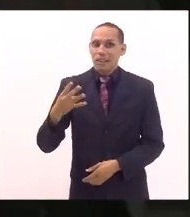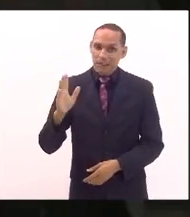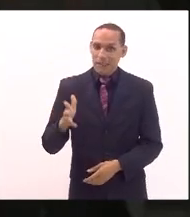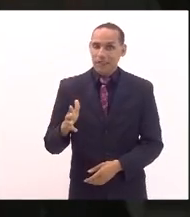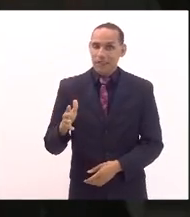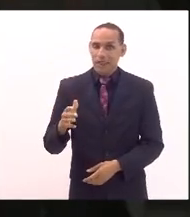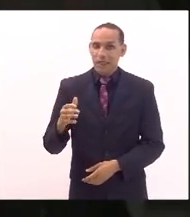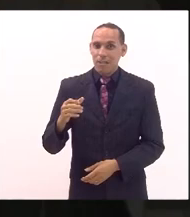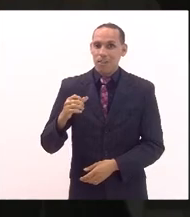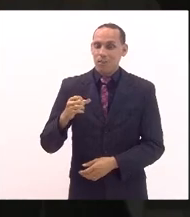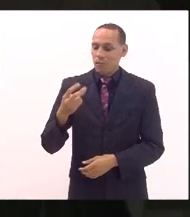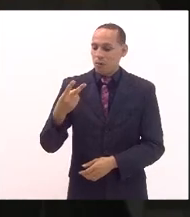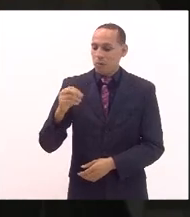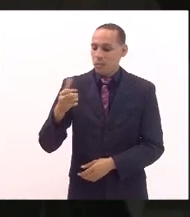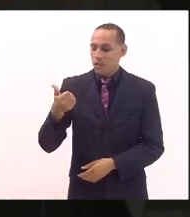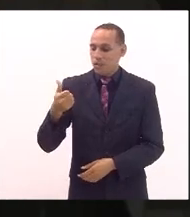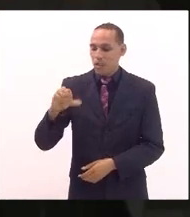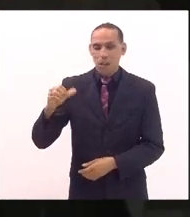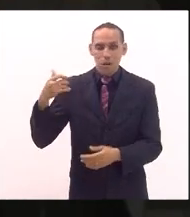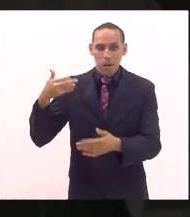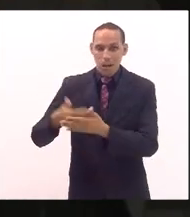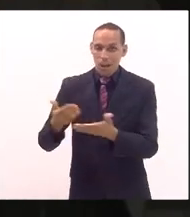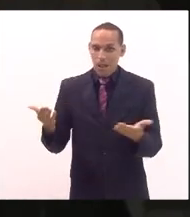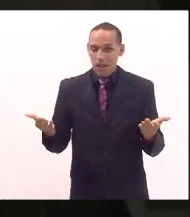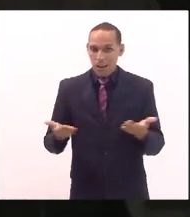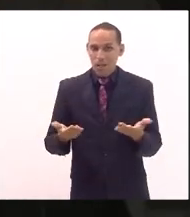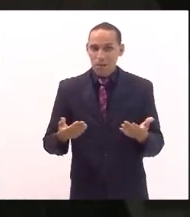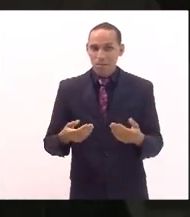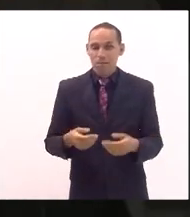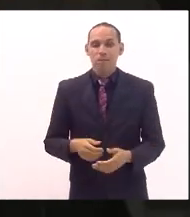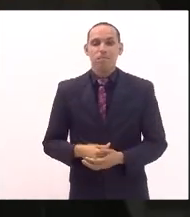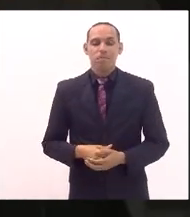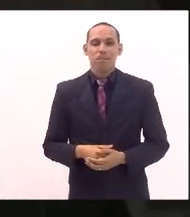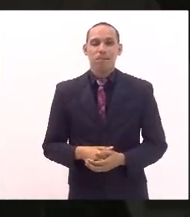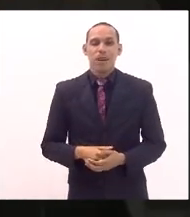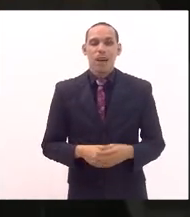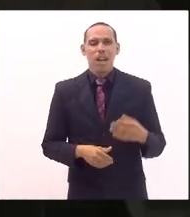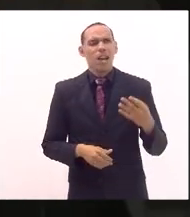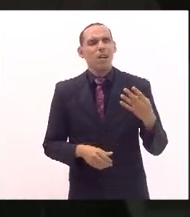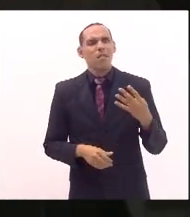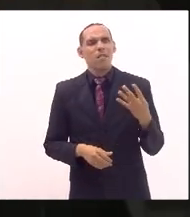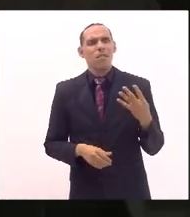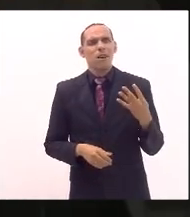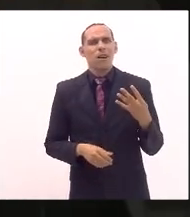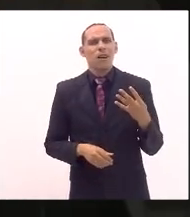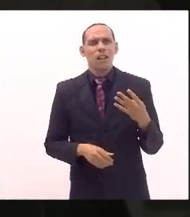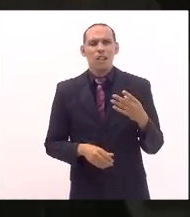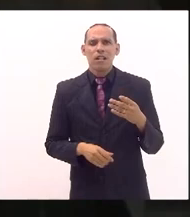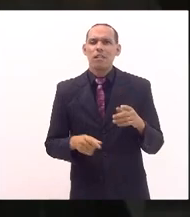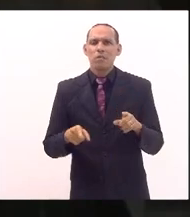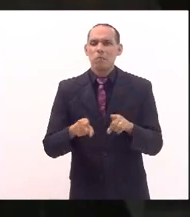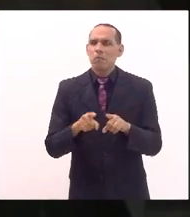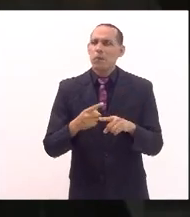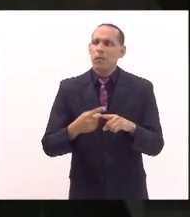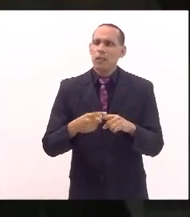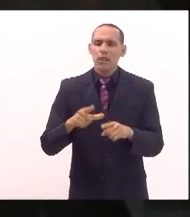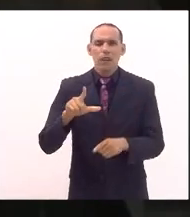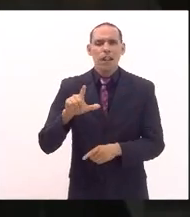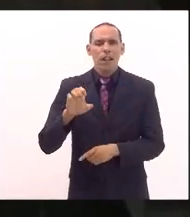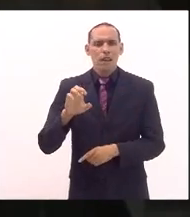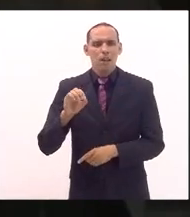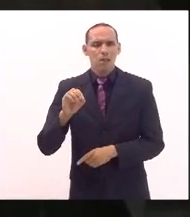desde 2019 Salvo engano quatro domingo que tivemos Leonardo Rodrigues